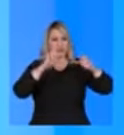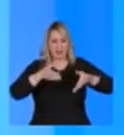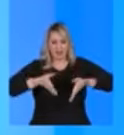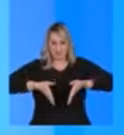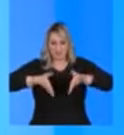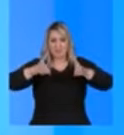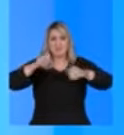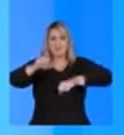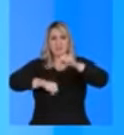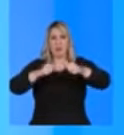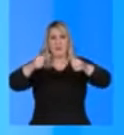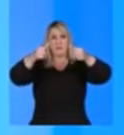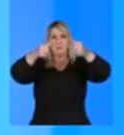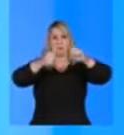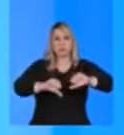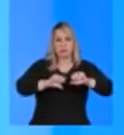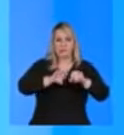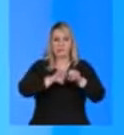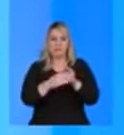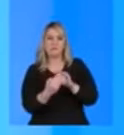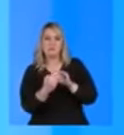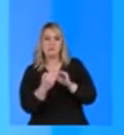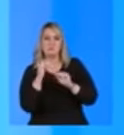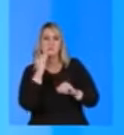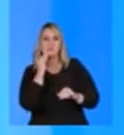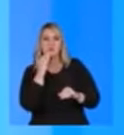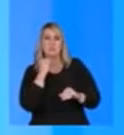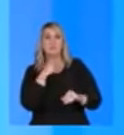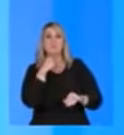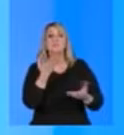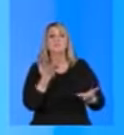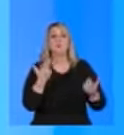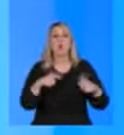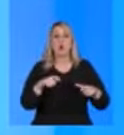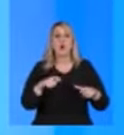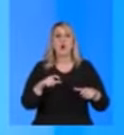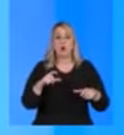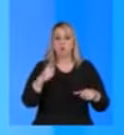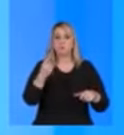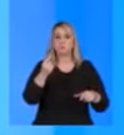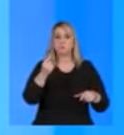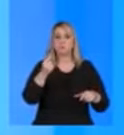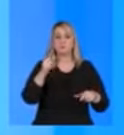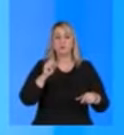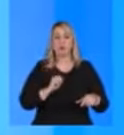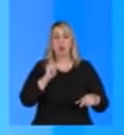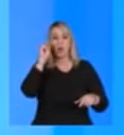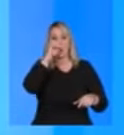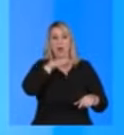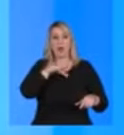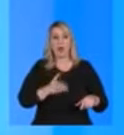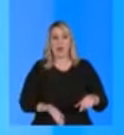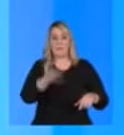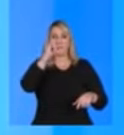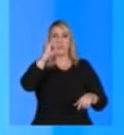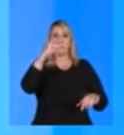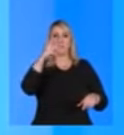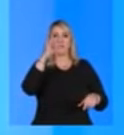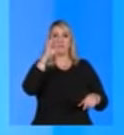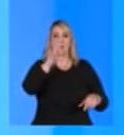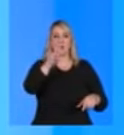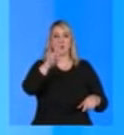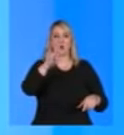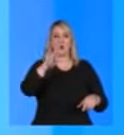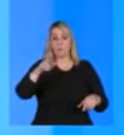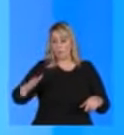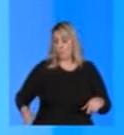ciclovia Além disso ninguém sabe para onde vai o dinheiro absurdo abusivo do aumento do IPTU que foi feito